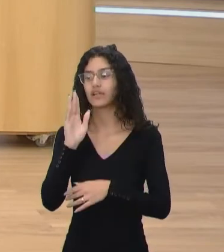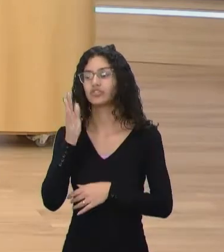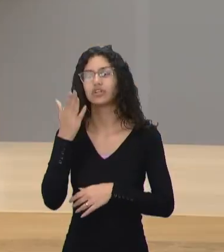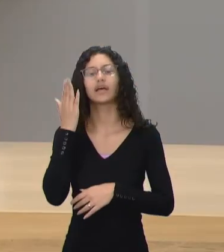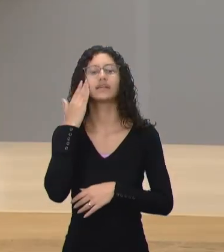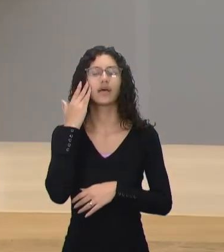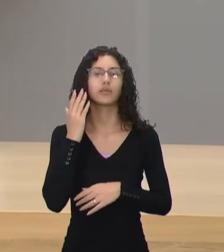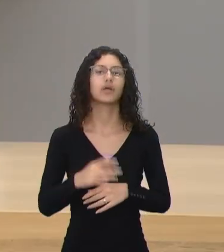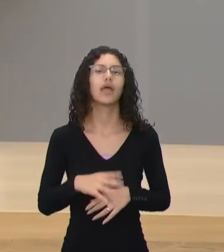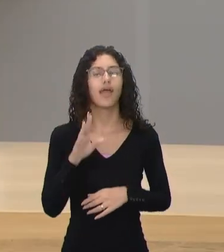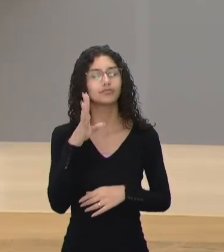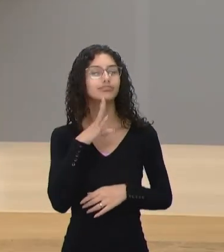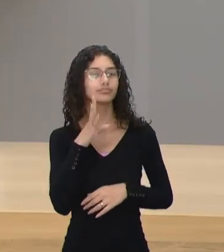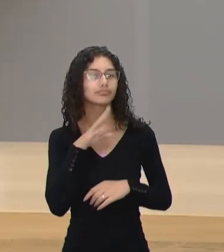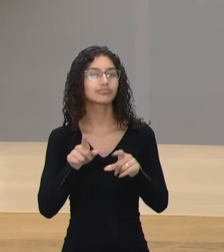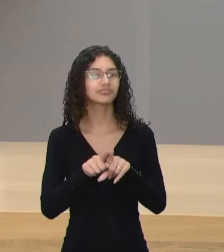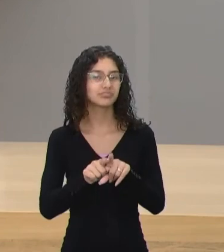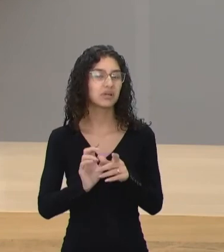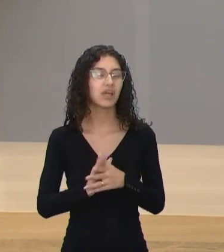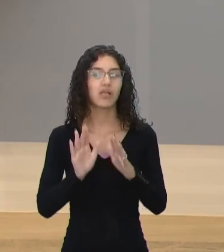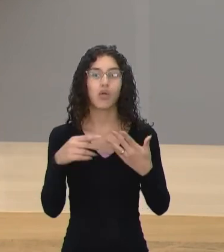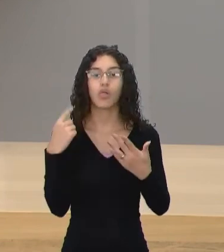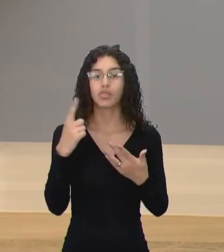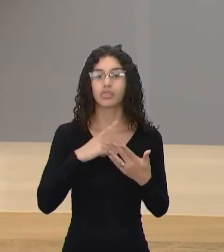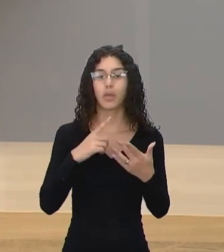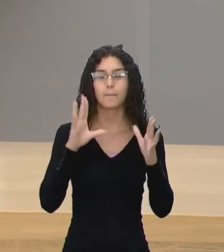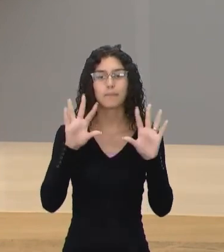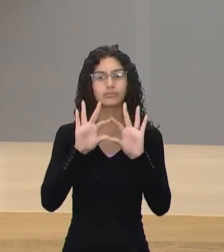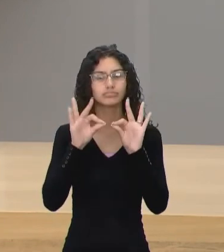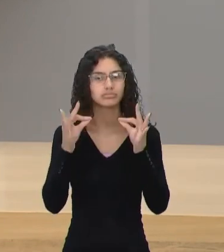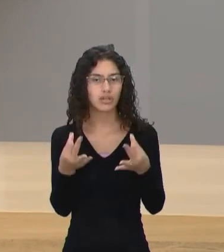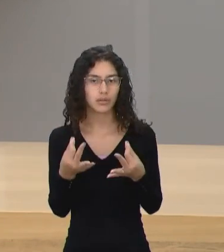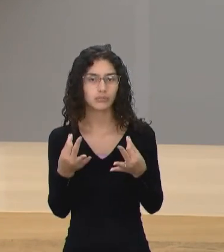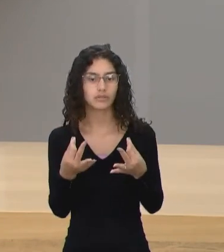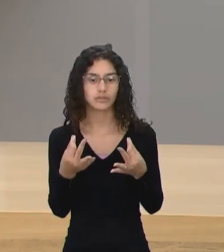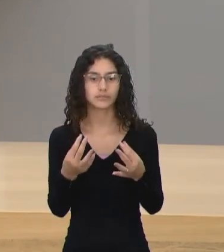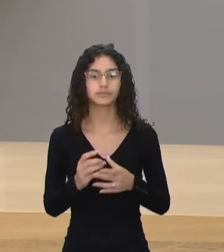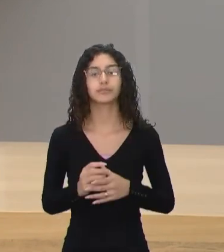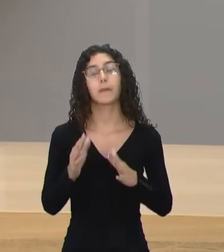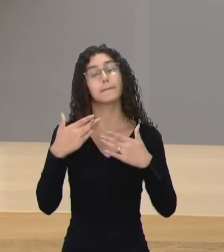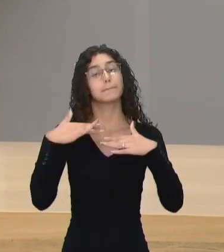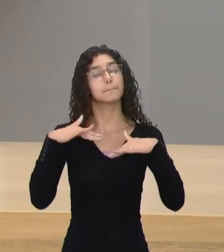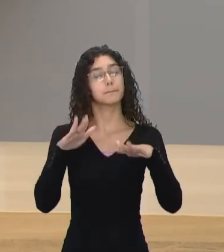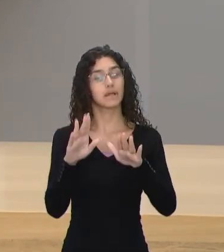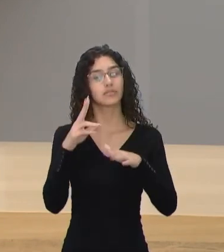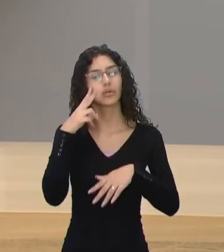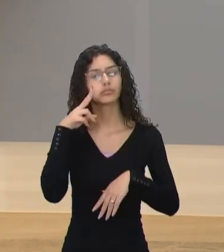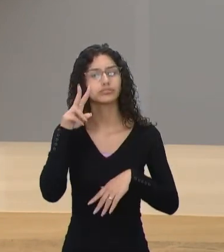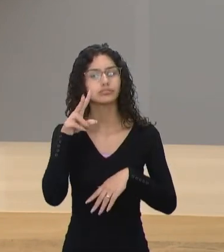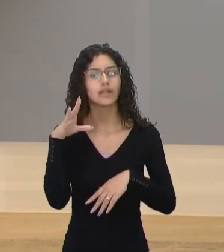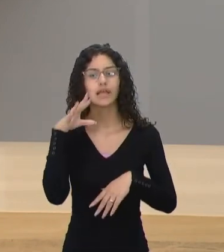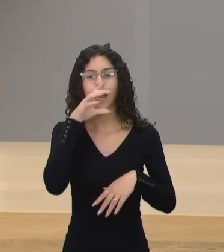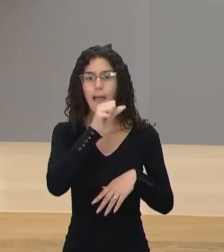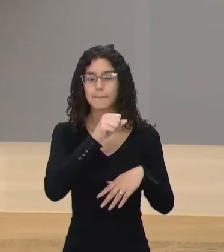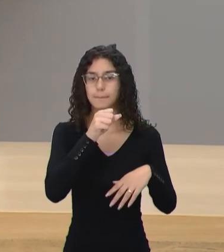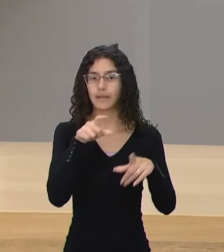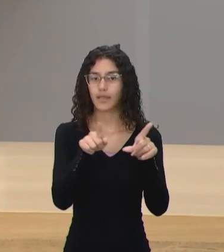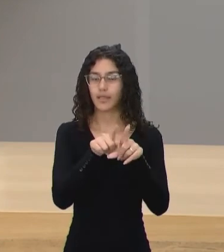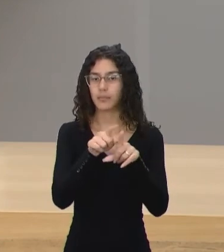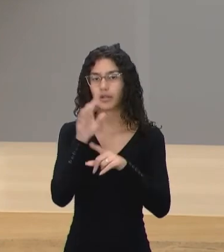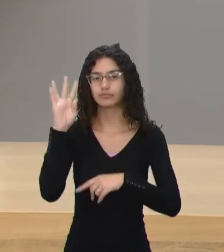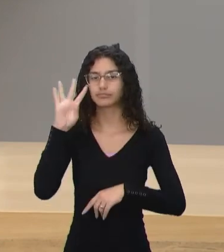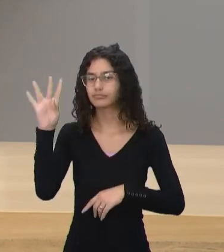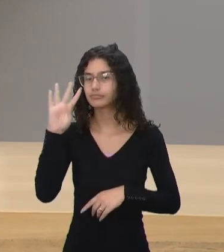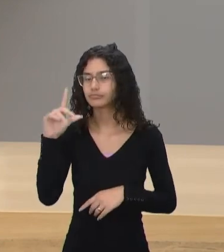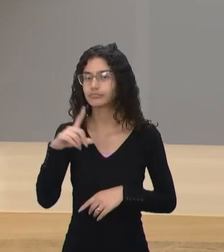sabem. E isso é bem legal. Então, a gente tem uma simplificação do conteúdo. Mas vamos dar uma olhada aqui rapidamente na nossa